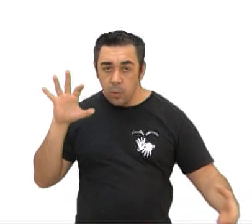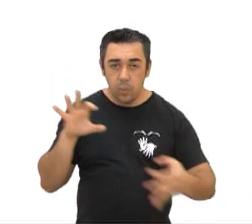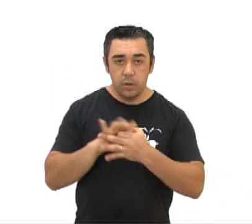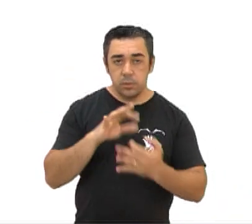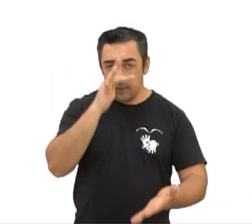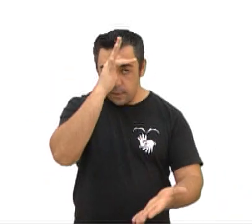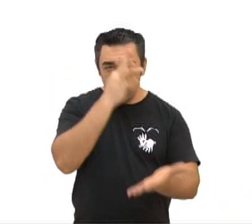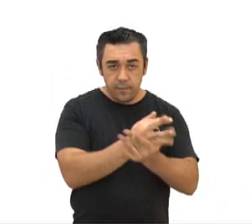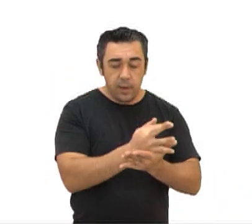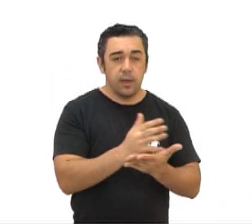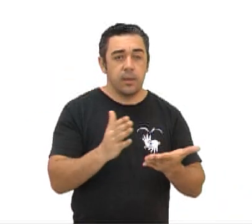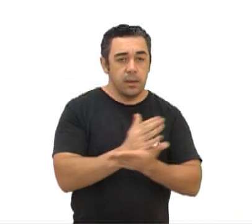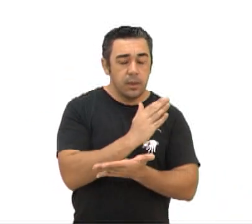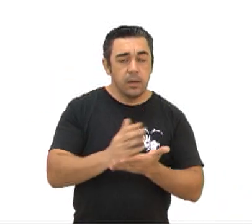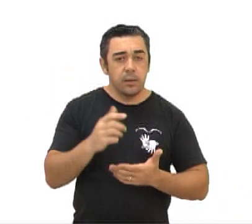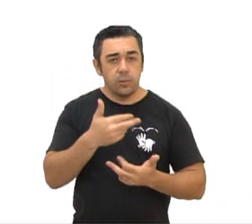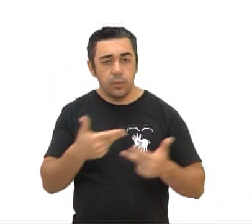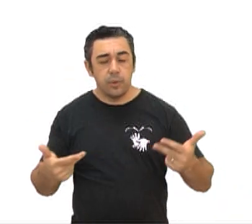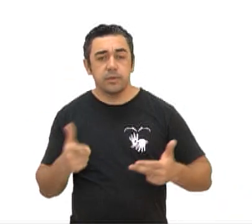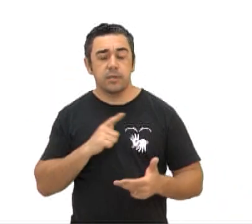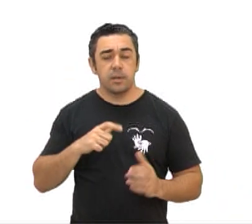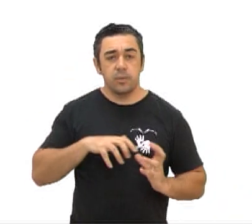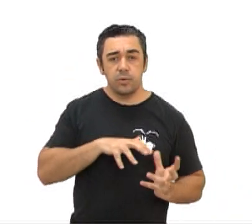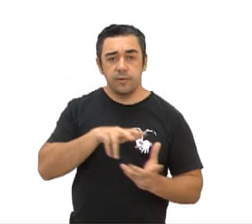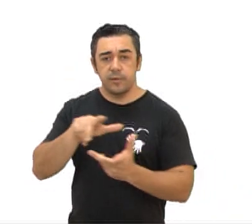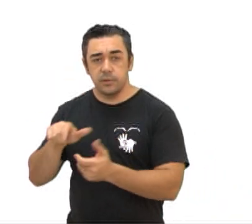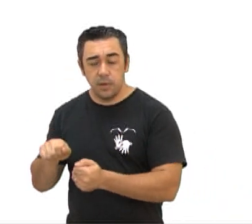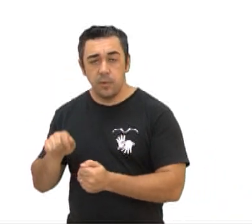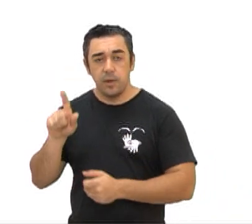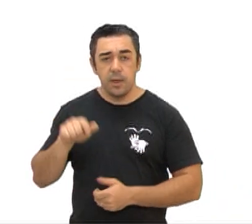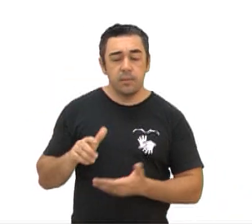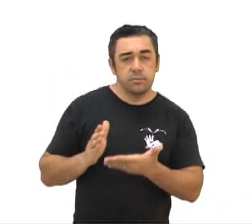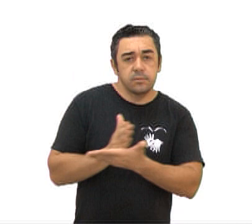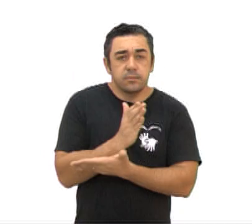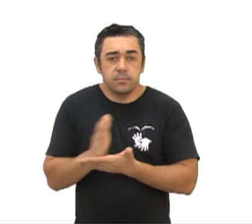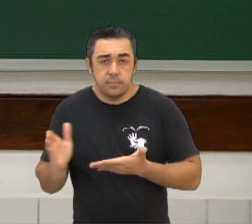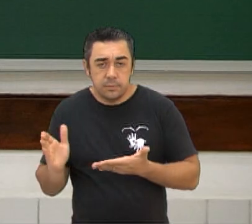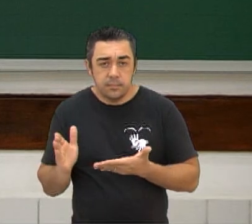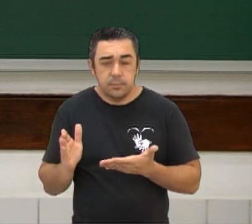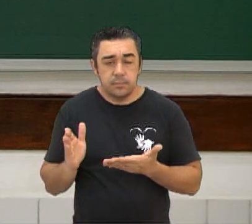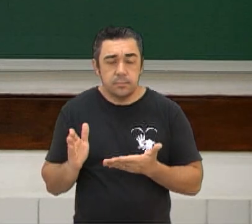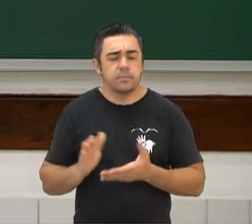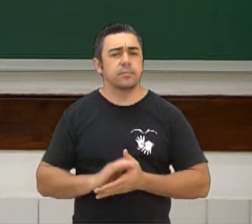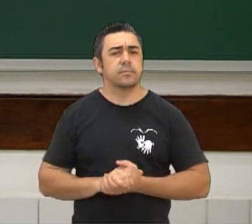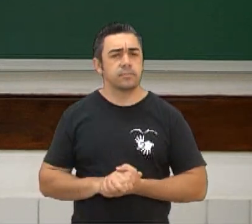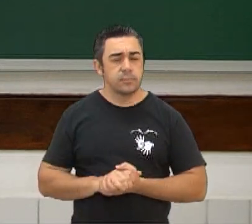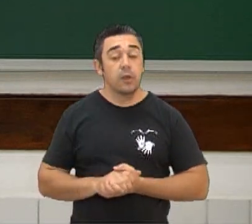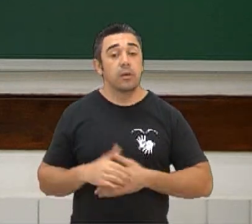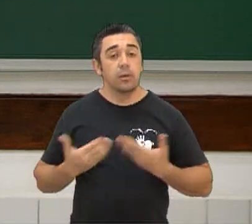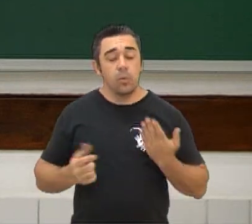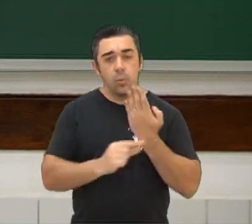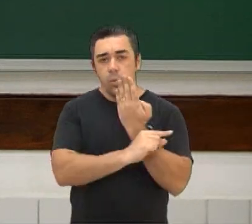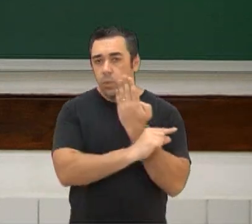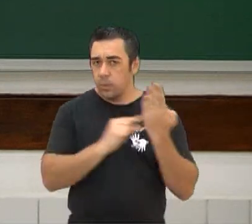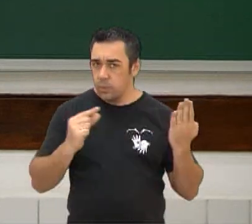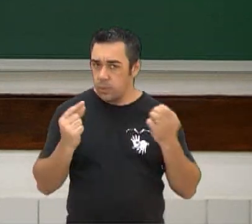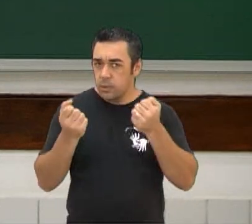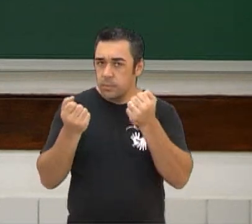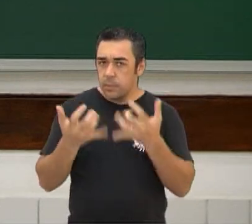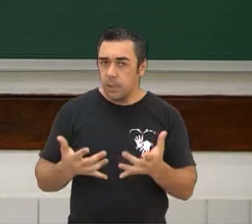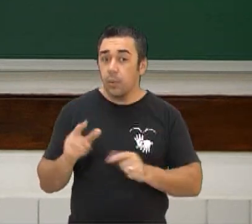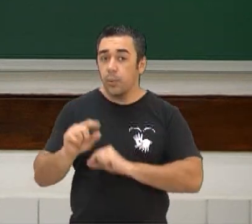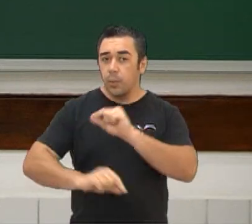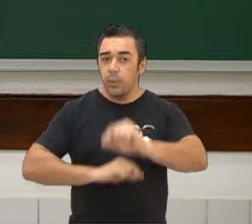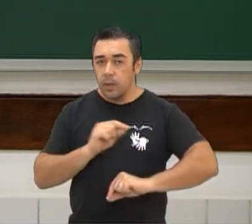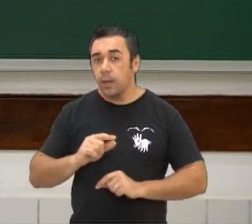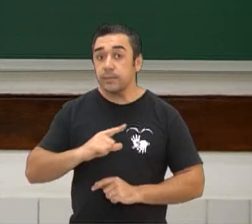dos particulares e universais é um intermediário. Então, olha só, ele admite a